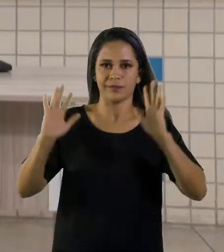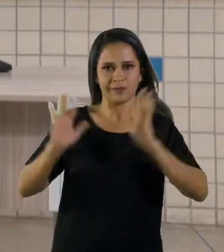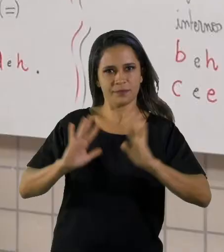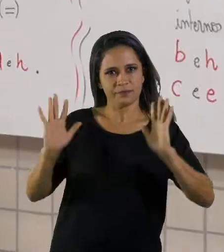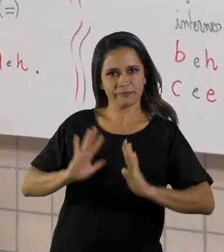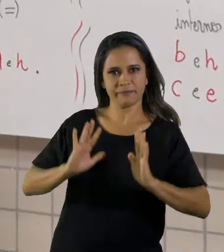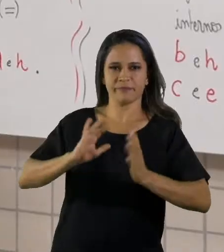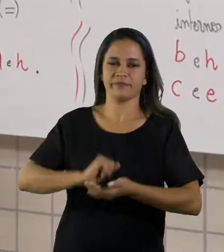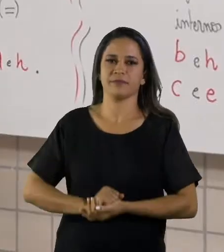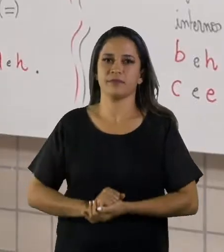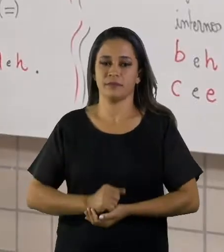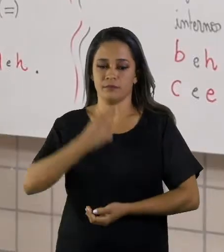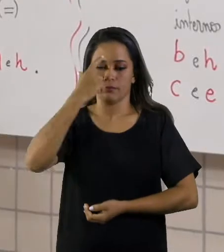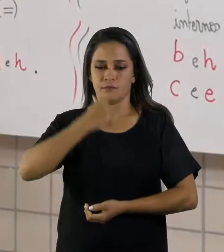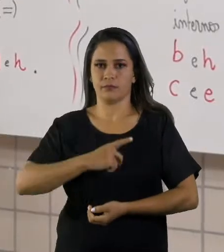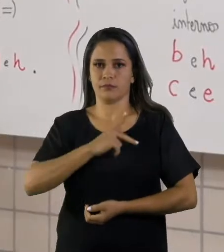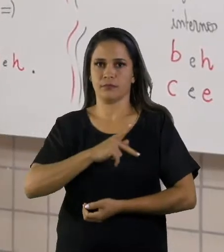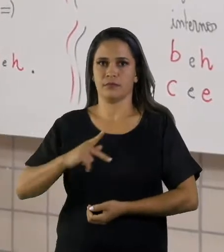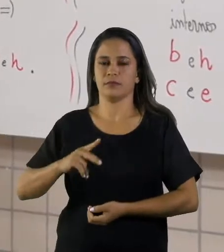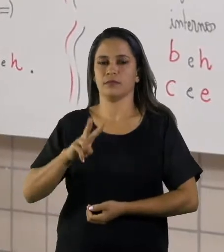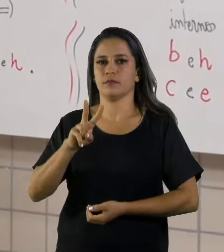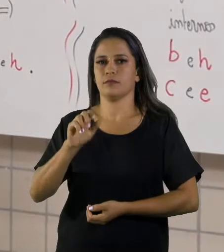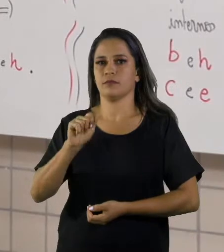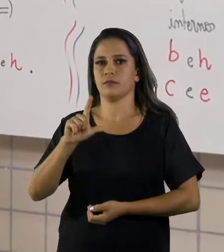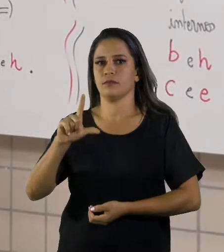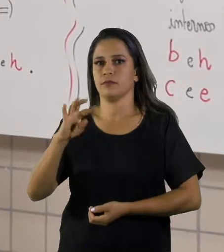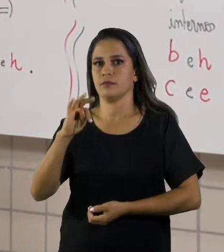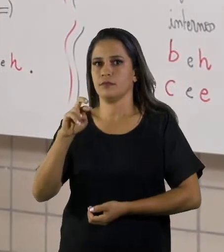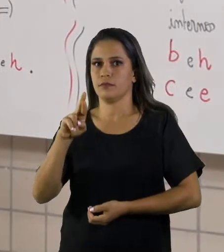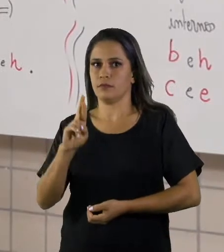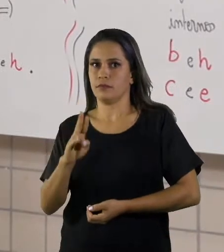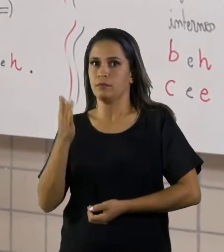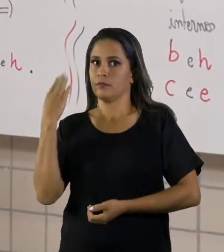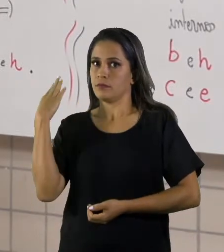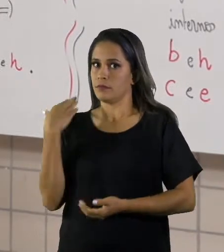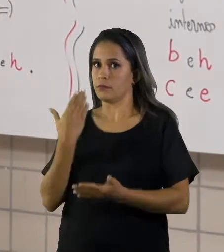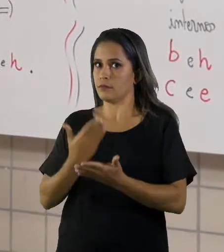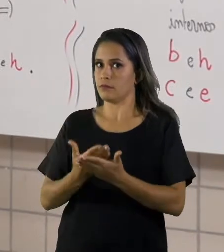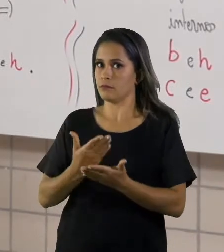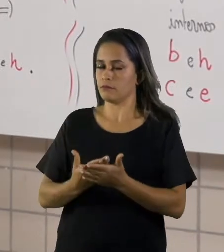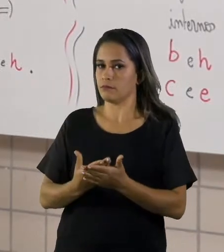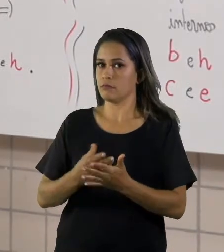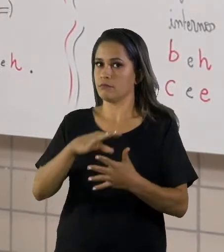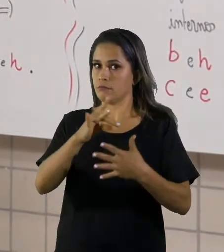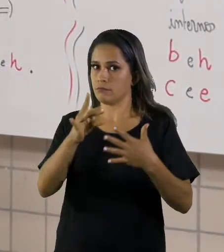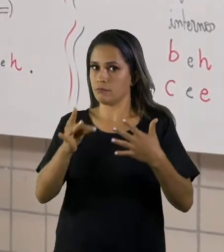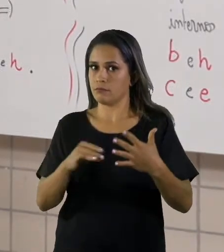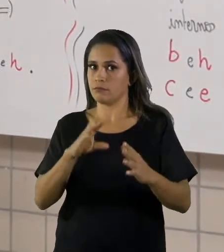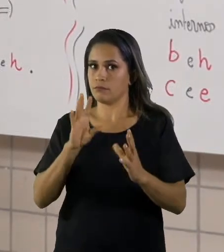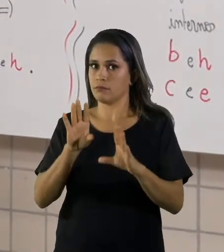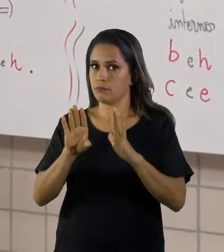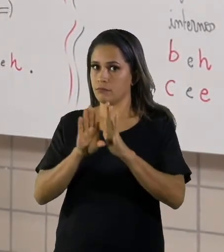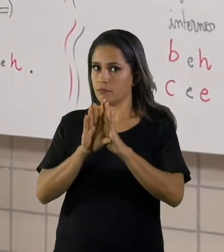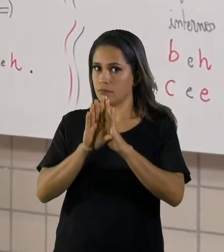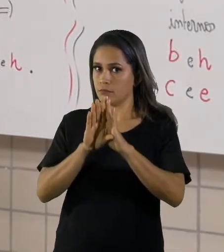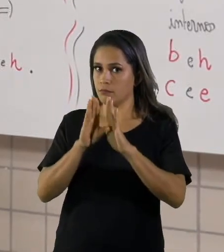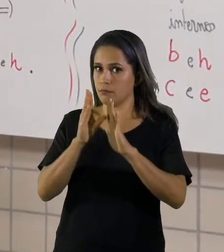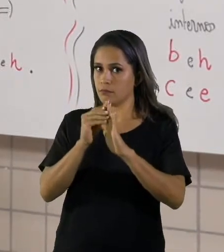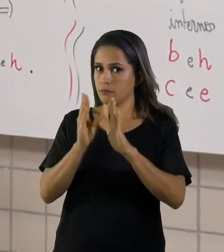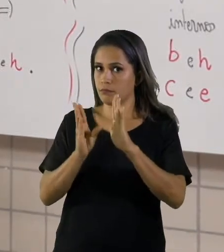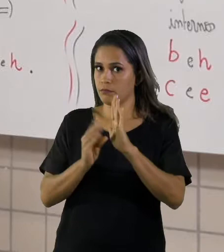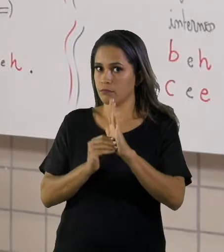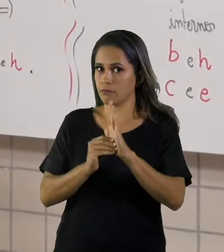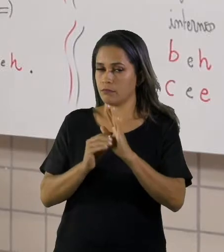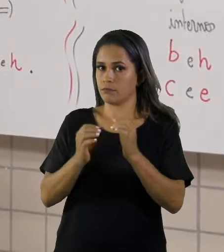Saudações! Eu sou o professor Walter Almeida e na última aula nós falamos sobre os pré-requisitos para o conteúdo de feixe de retas